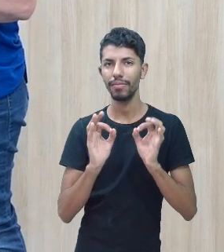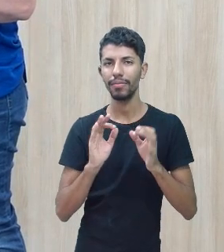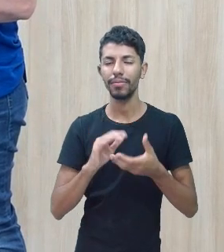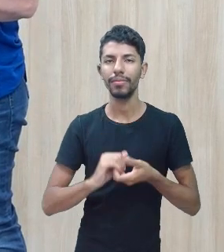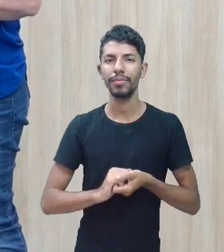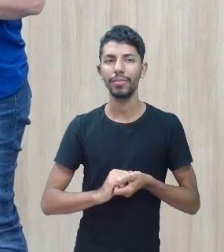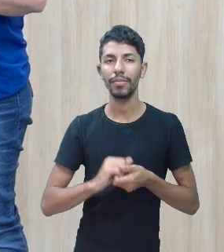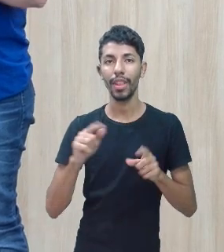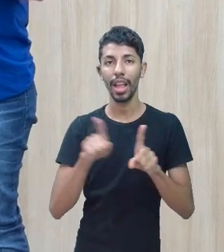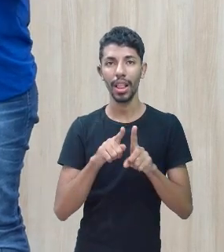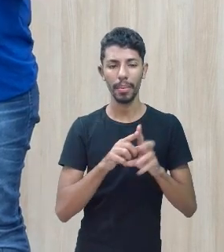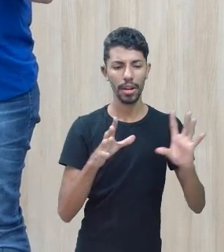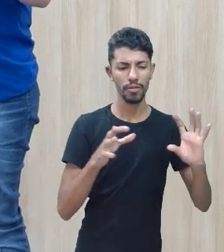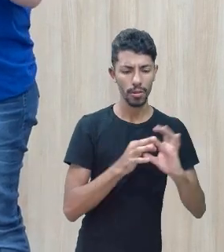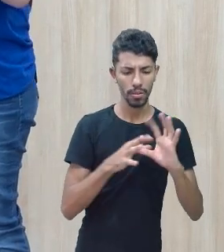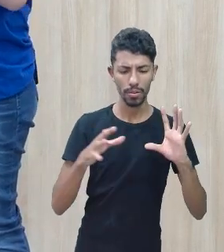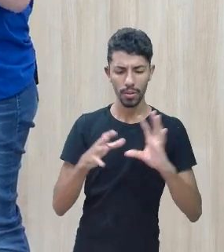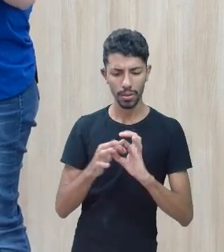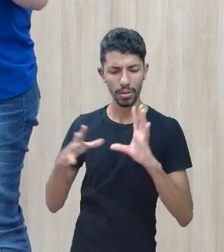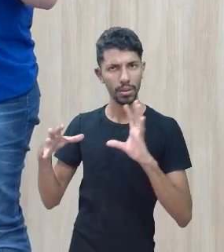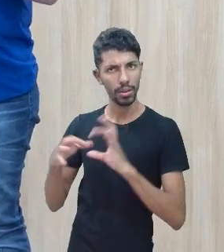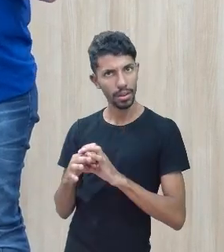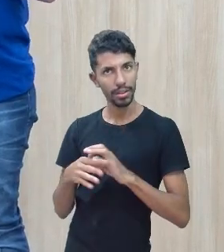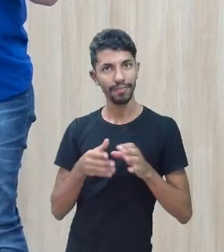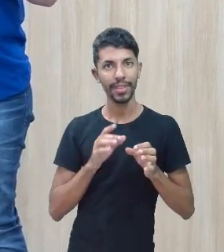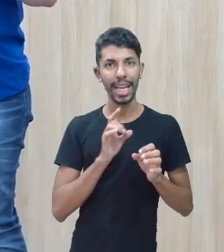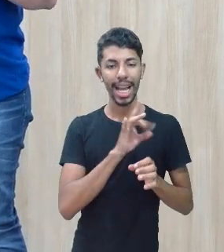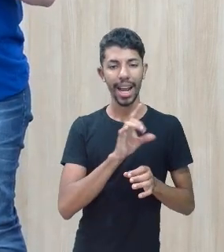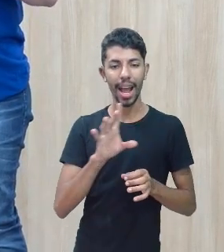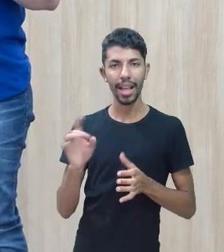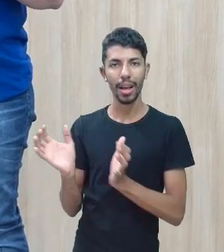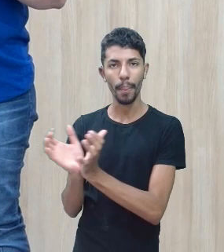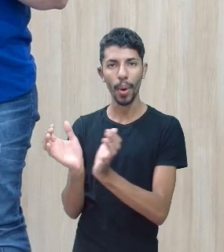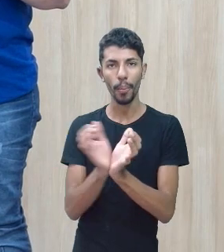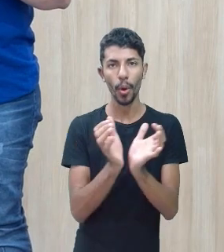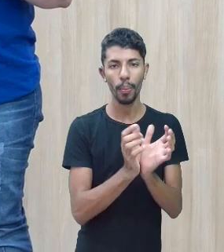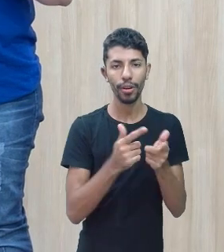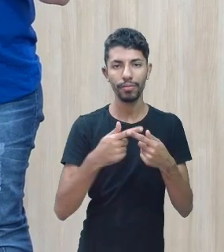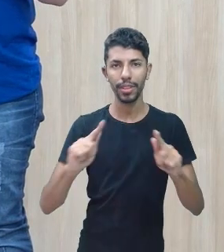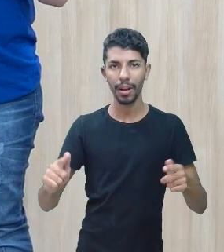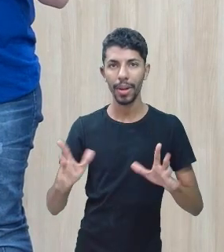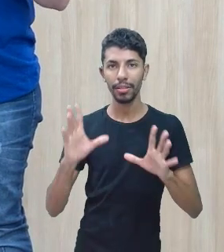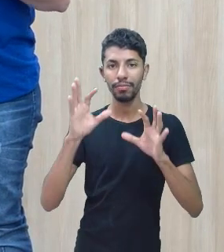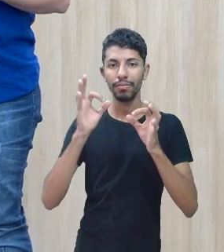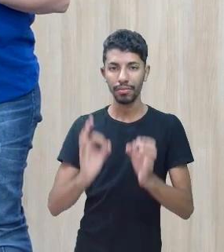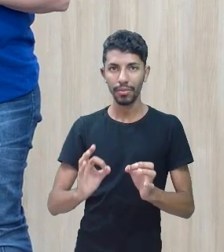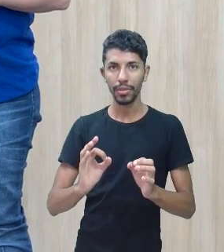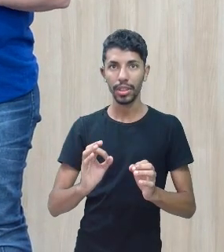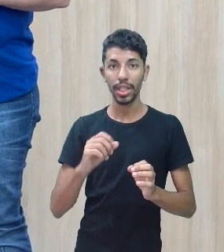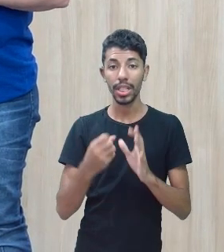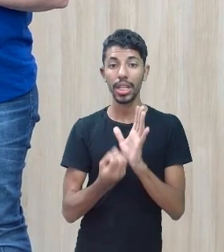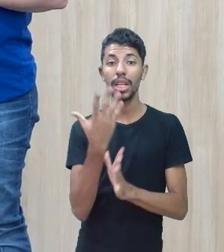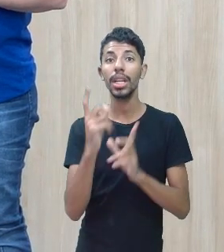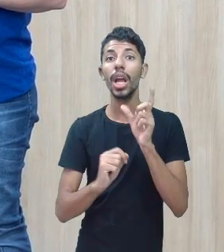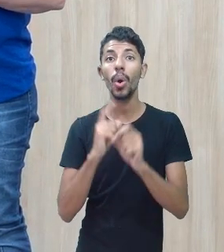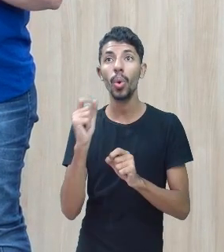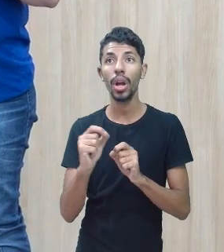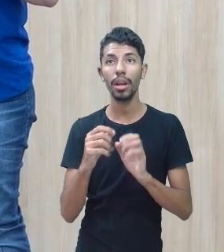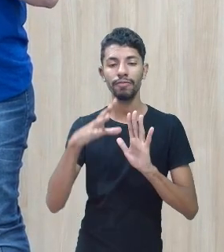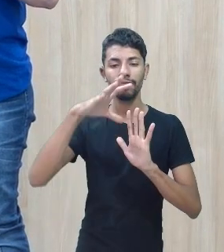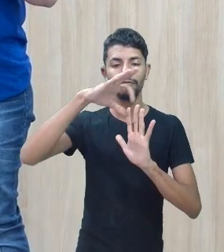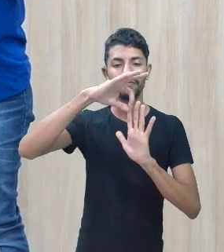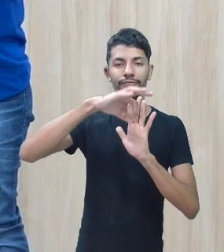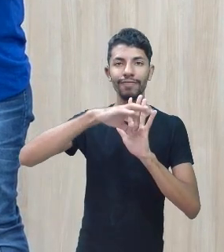E vamos ligando e colocando cada classe gramatical no seu devido lugar, isso vai gerando coerência dentro do texto.